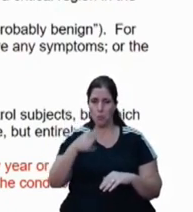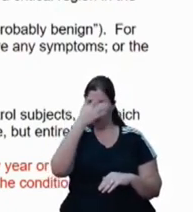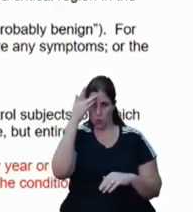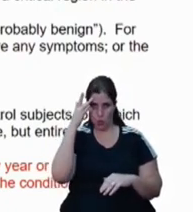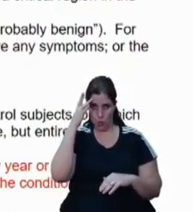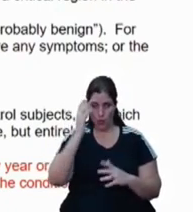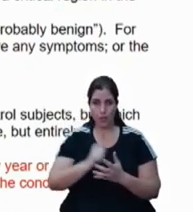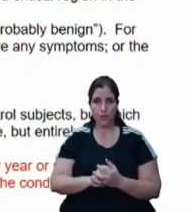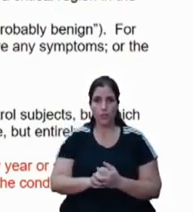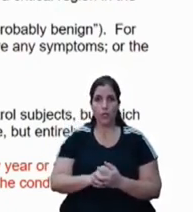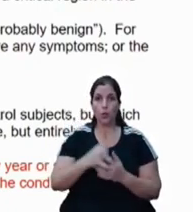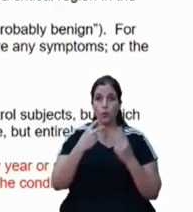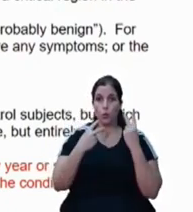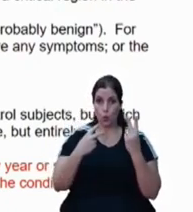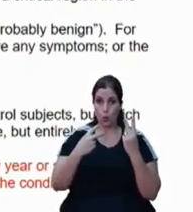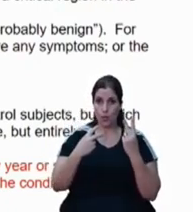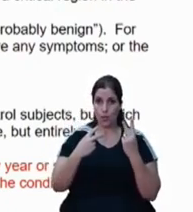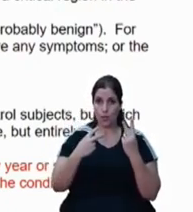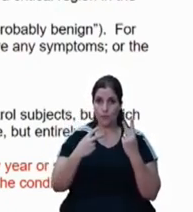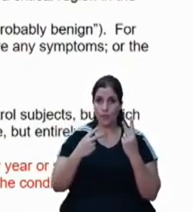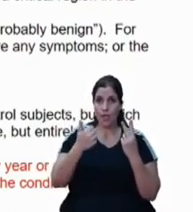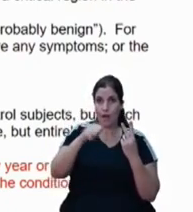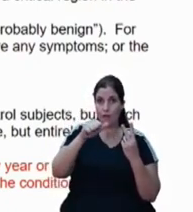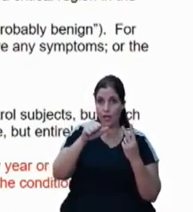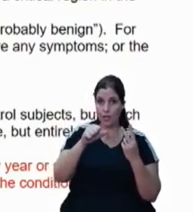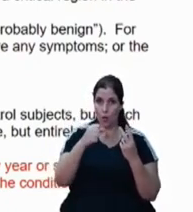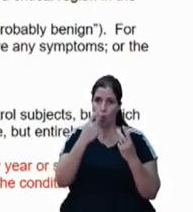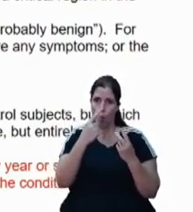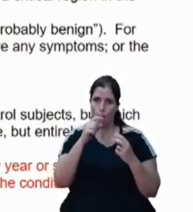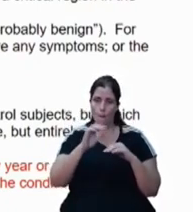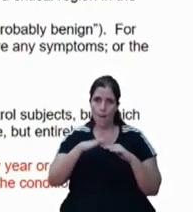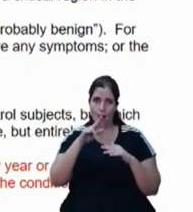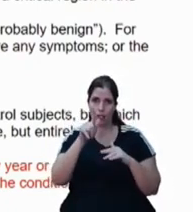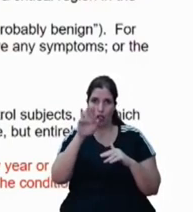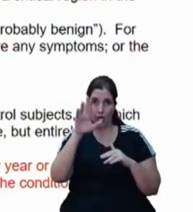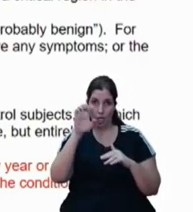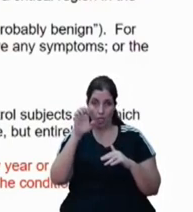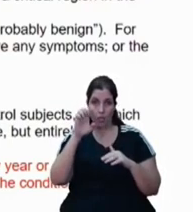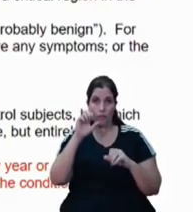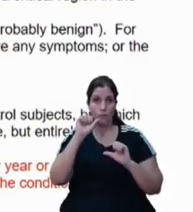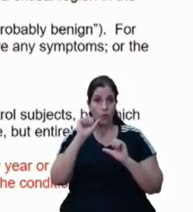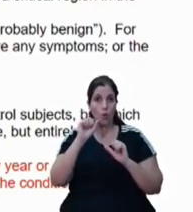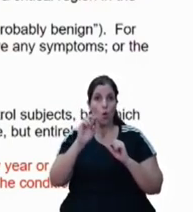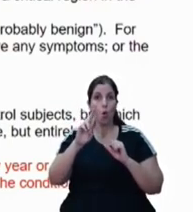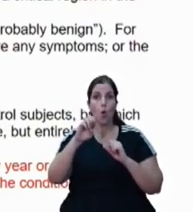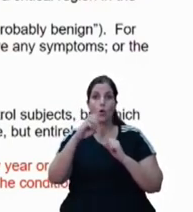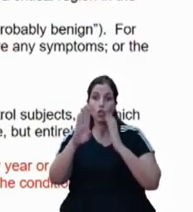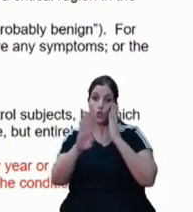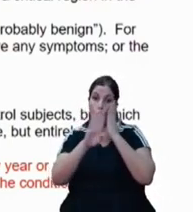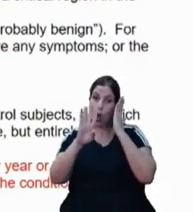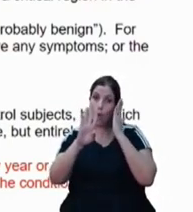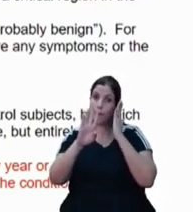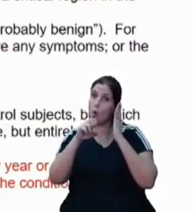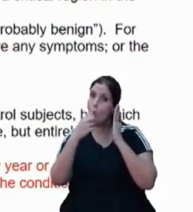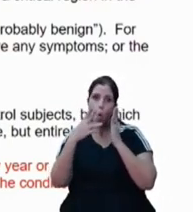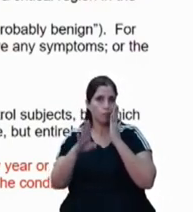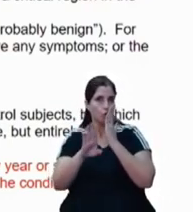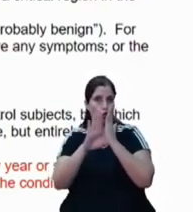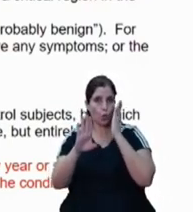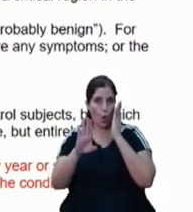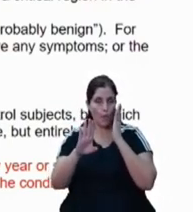em 2 categorias. Uma variação em um ou mais genes é descoberta ou as variações genéticas não são descobertas. As variações genéticas